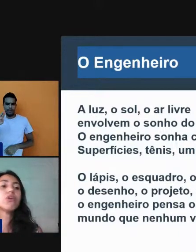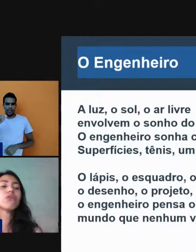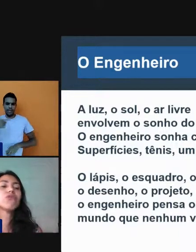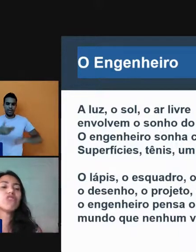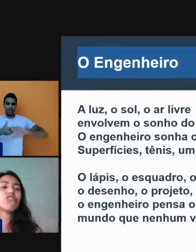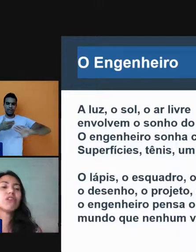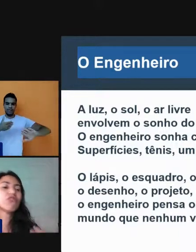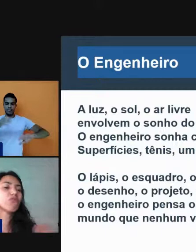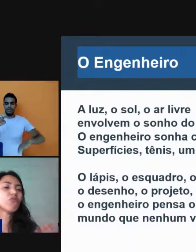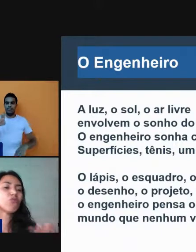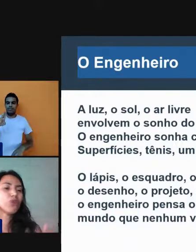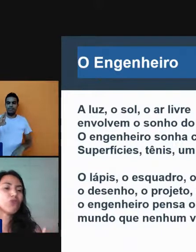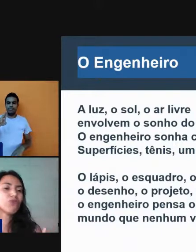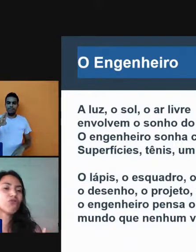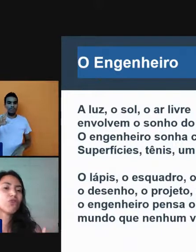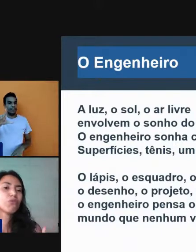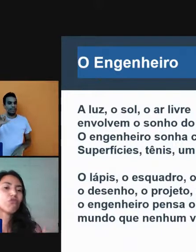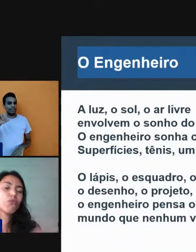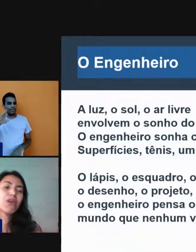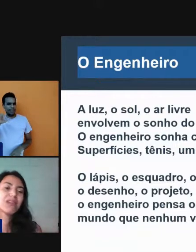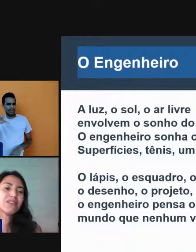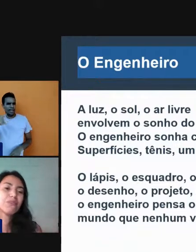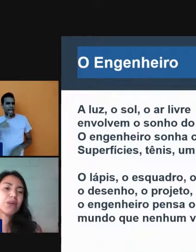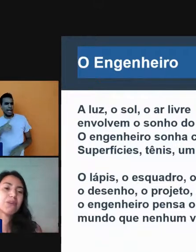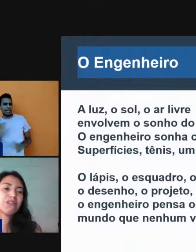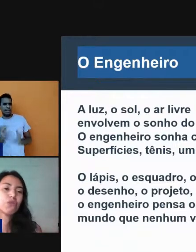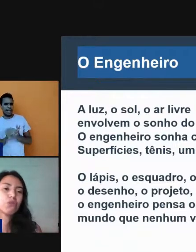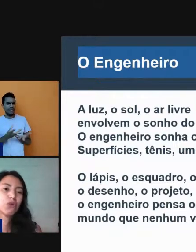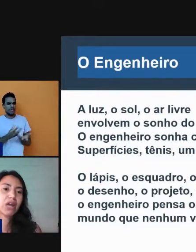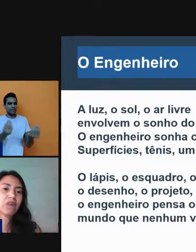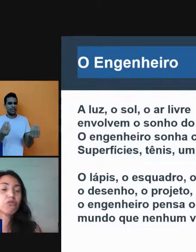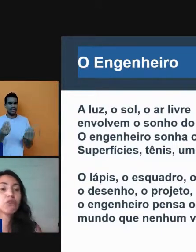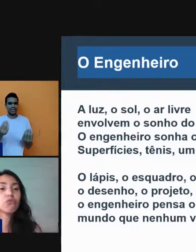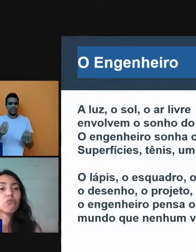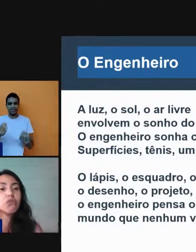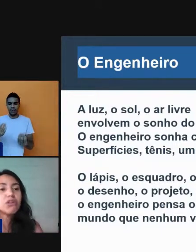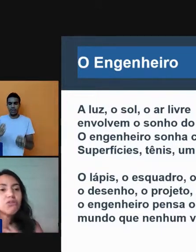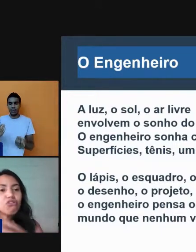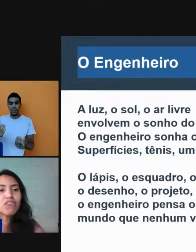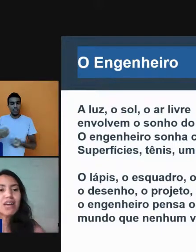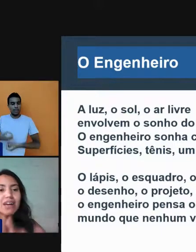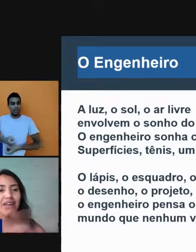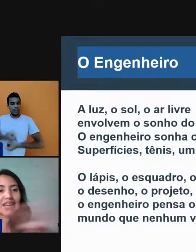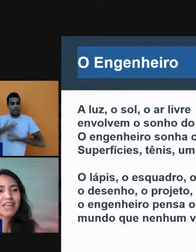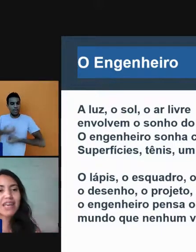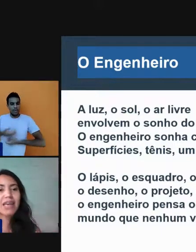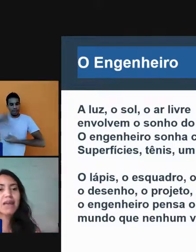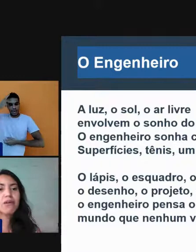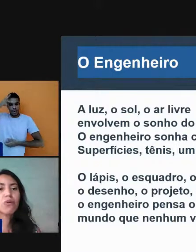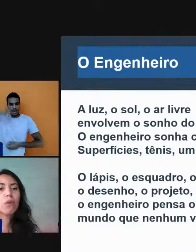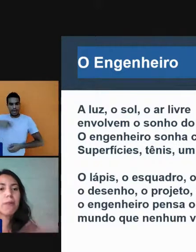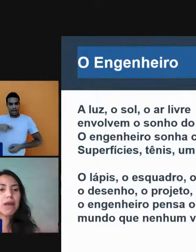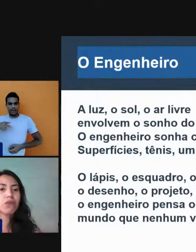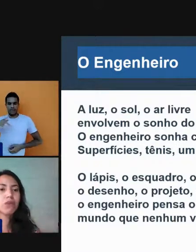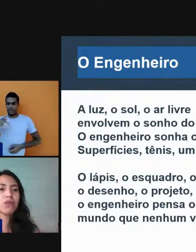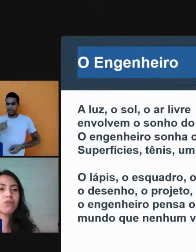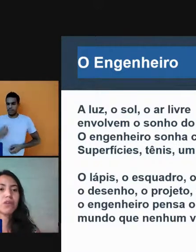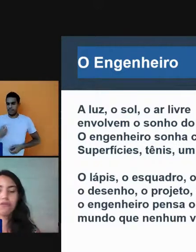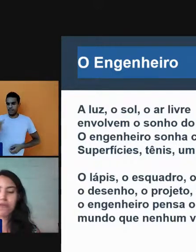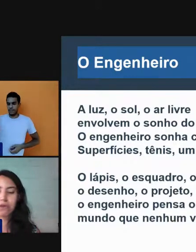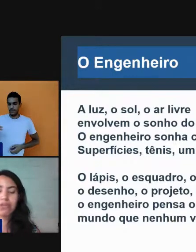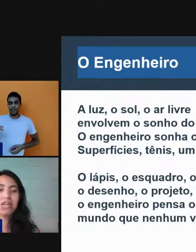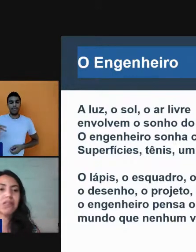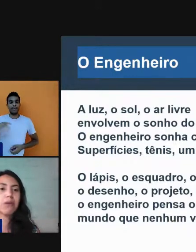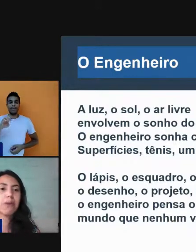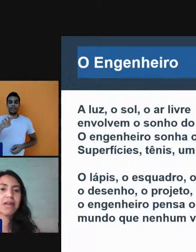o eu lírico não esteja ali. Nós temos muitos poemas autobiográficos, mas o eu lírico está coberto aí por